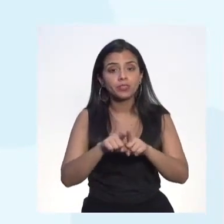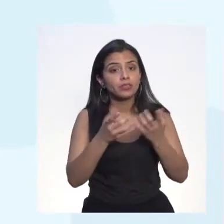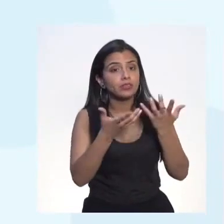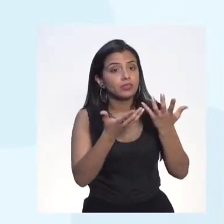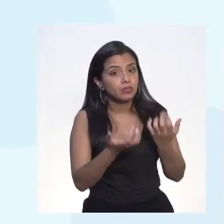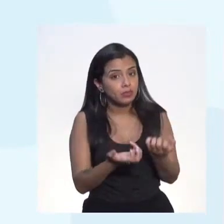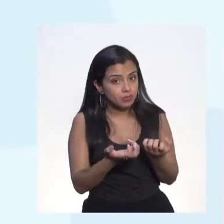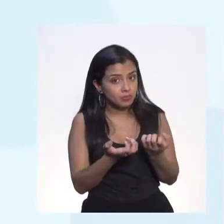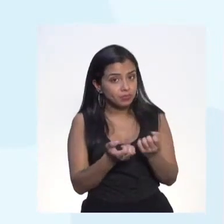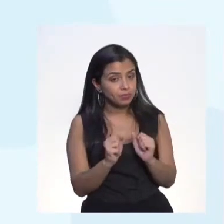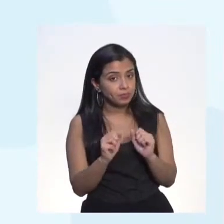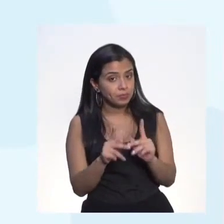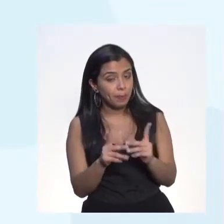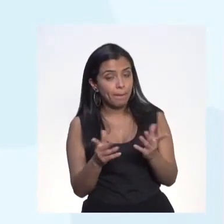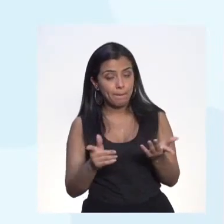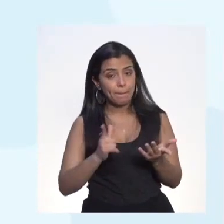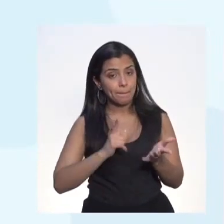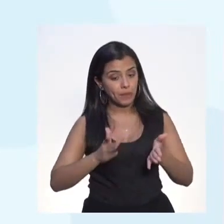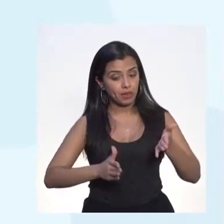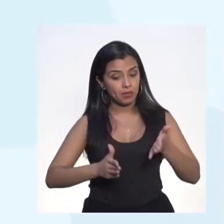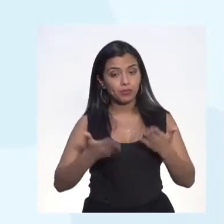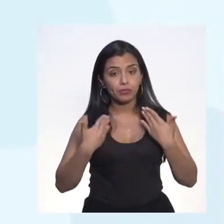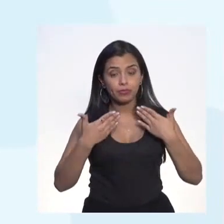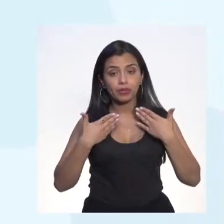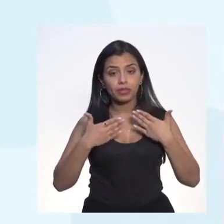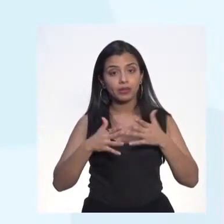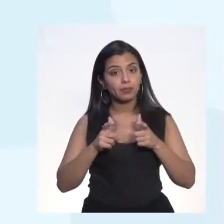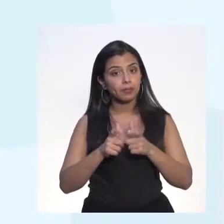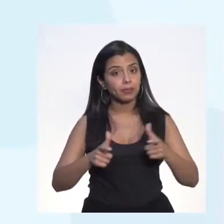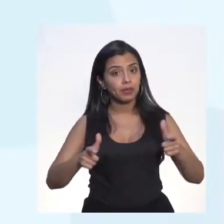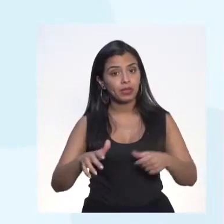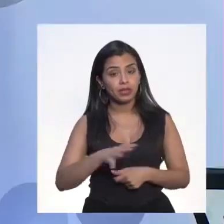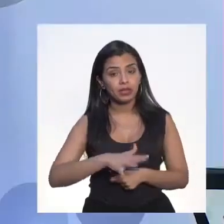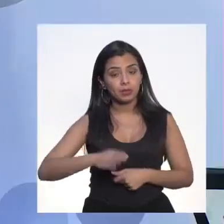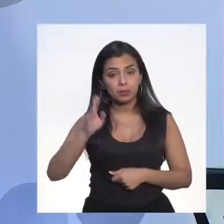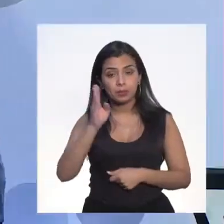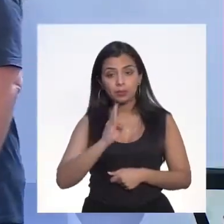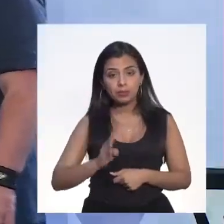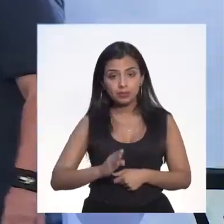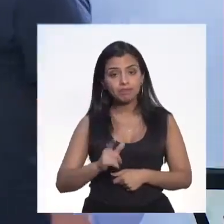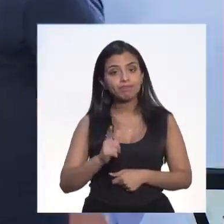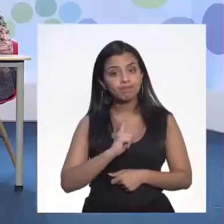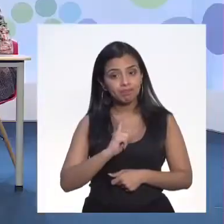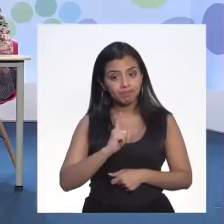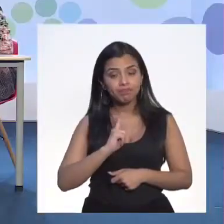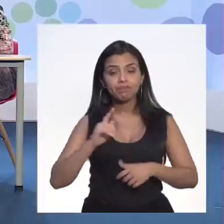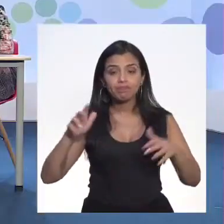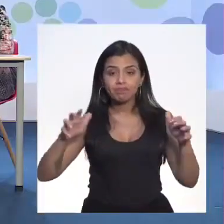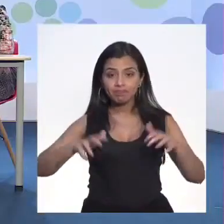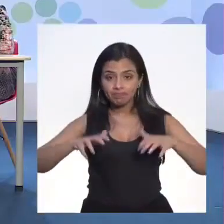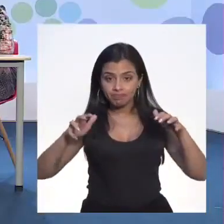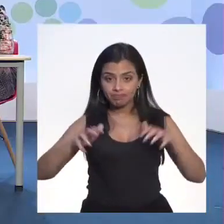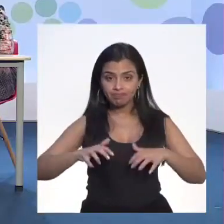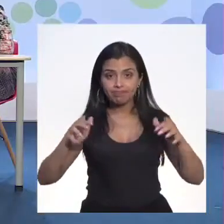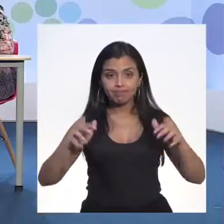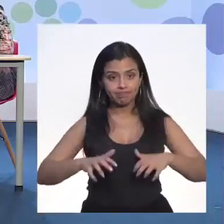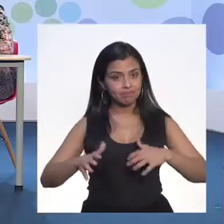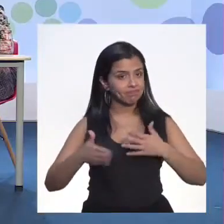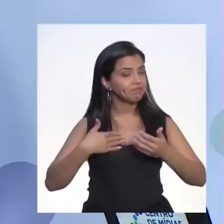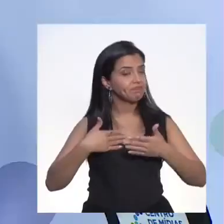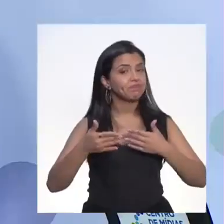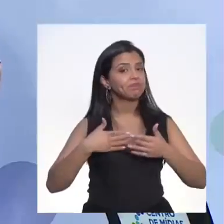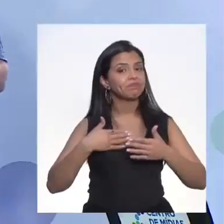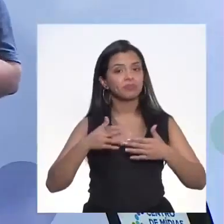Então, nesse período de verão, boa parte da região do Brasil acaba tendo chuvas, né? E dependendo aí